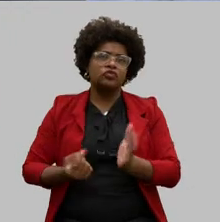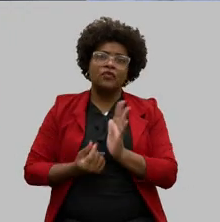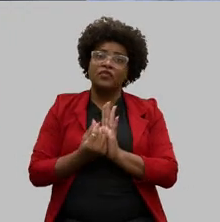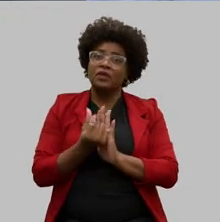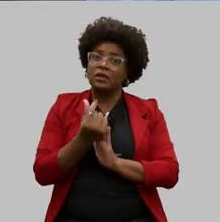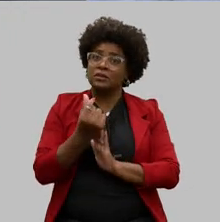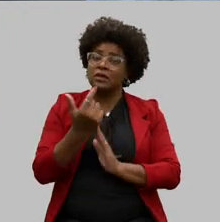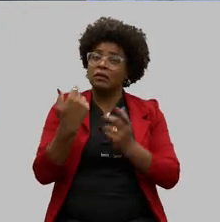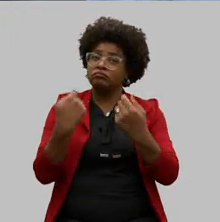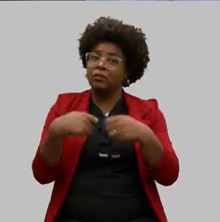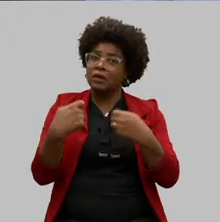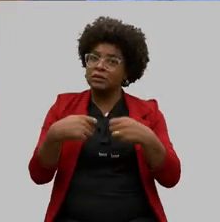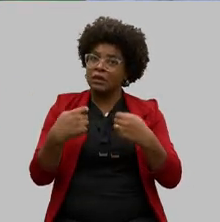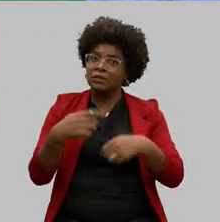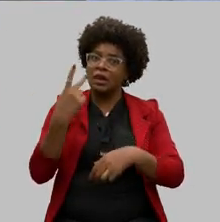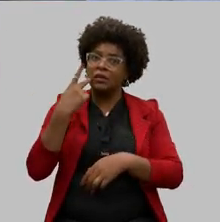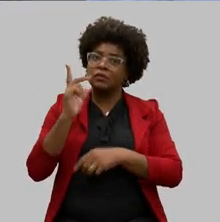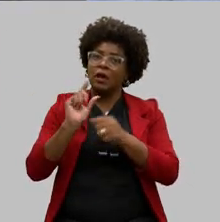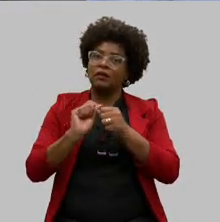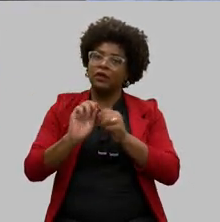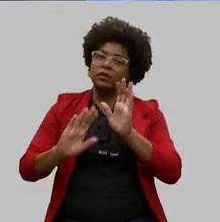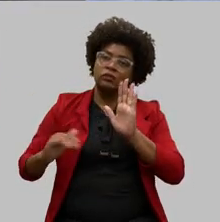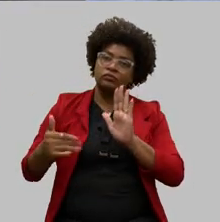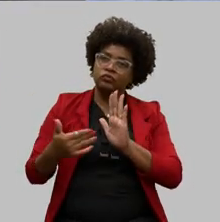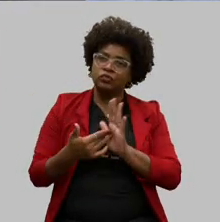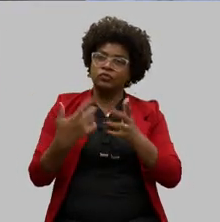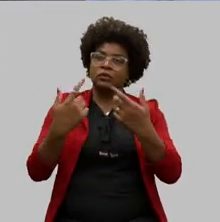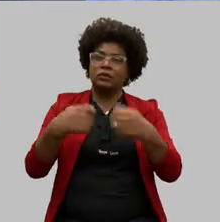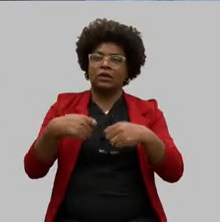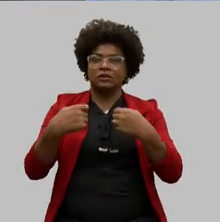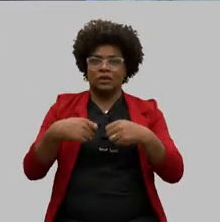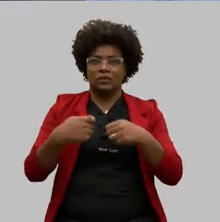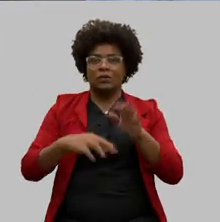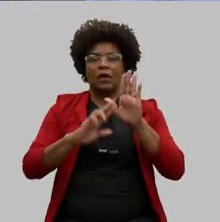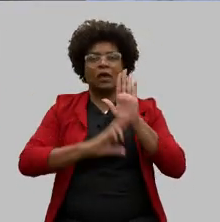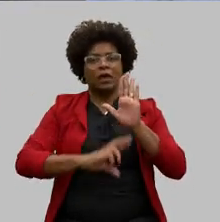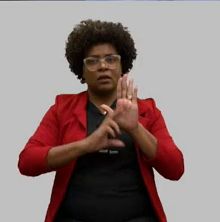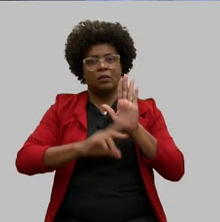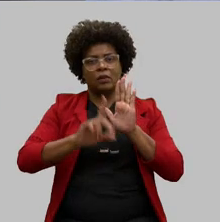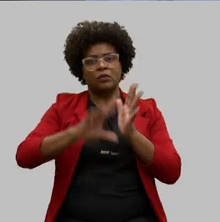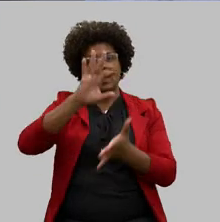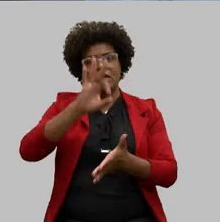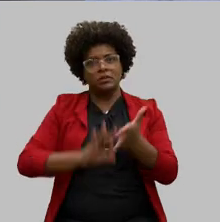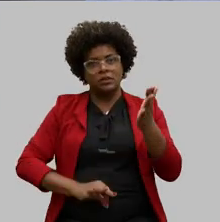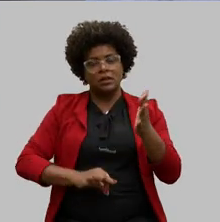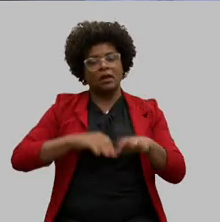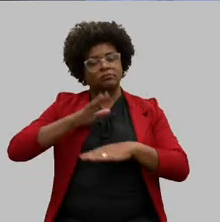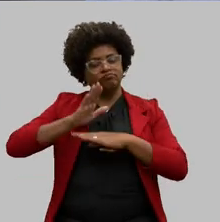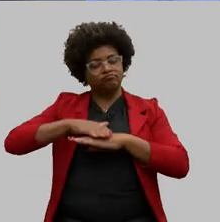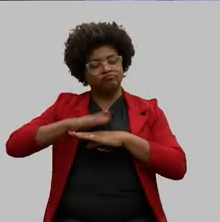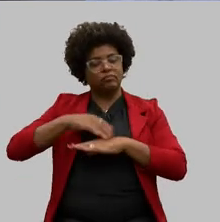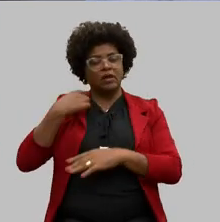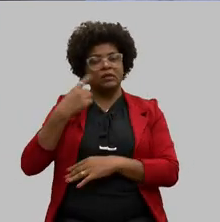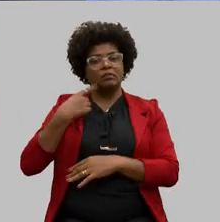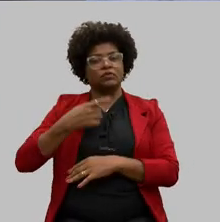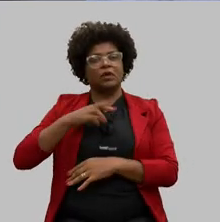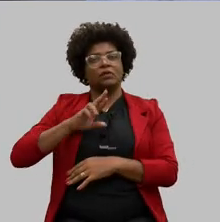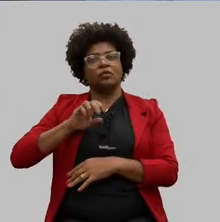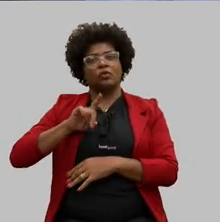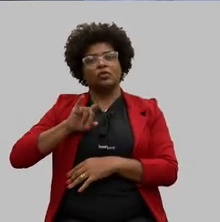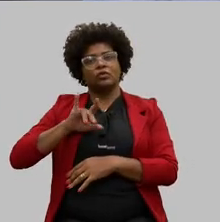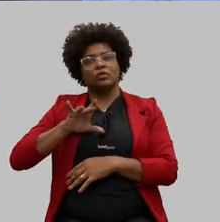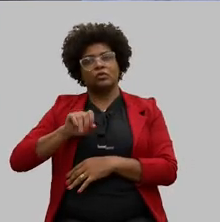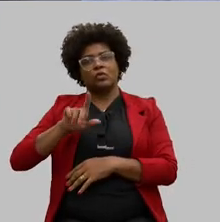o desempenho das suas atribuições esse requerimento vem assinado por este orador Deputado Rodrigo Lopes deputado